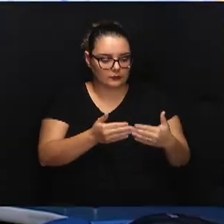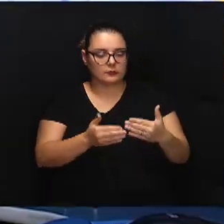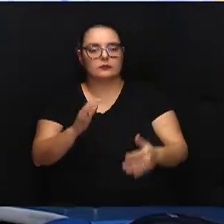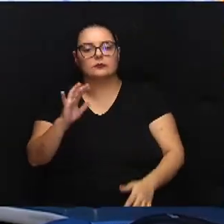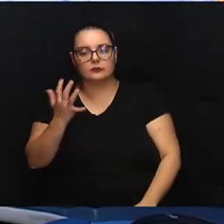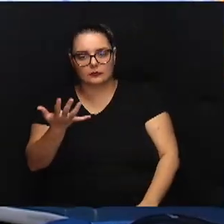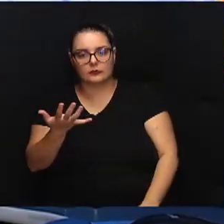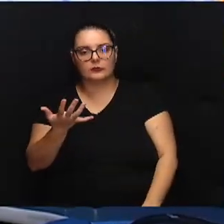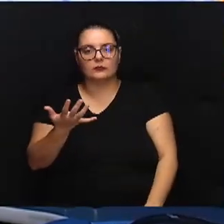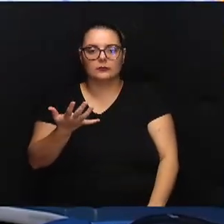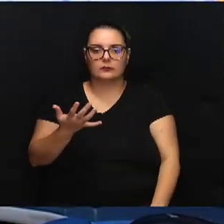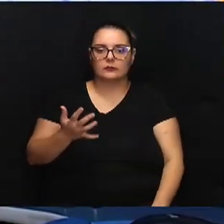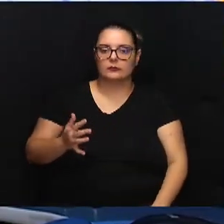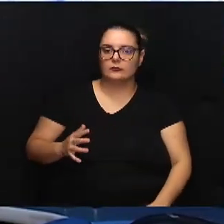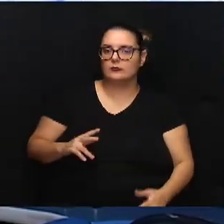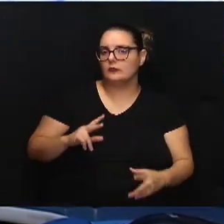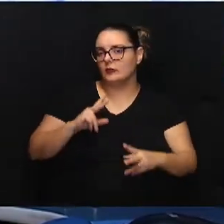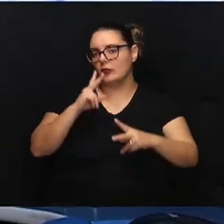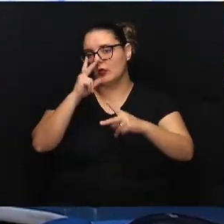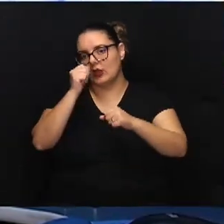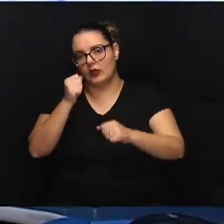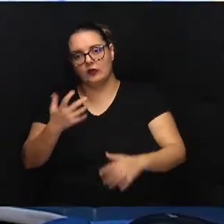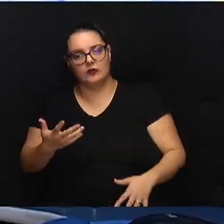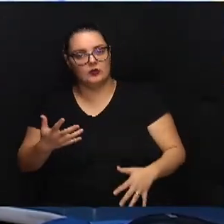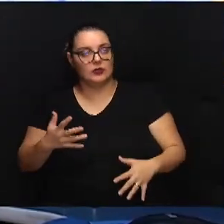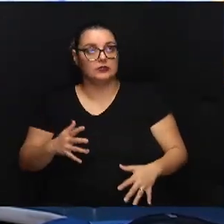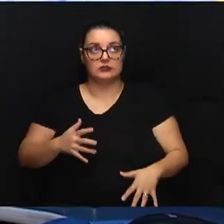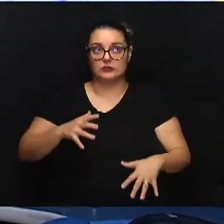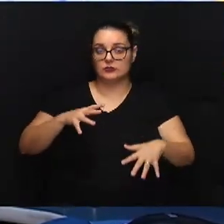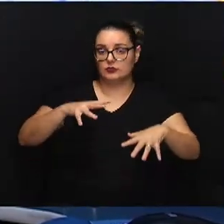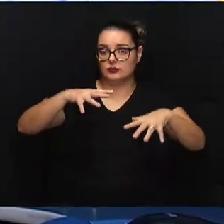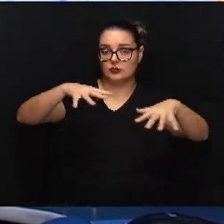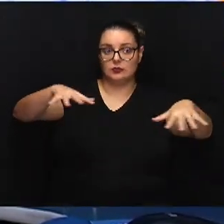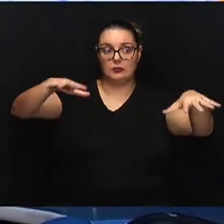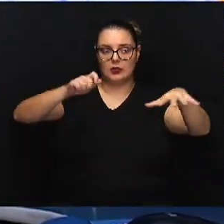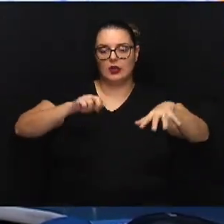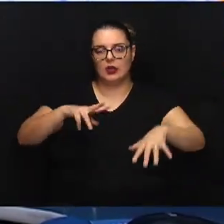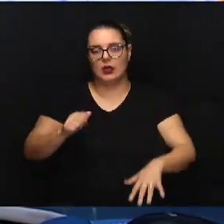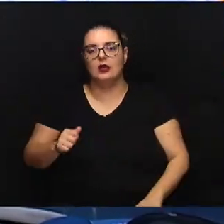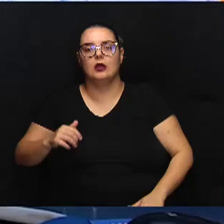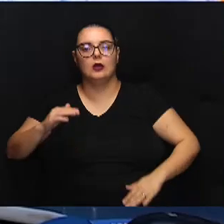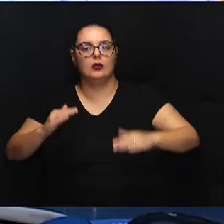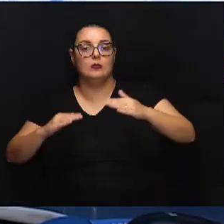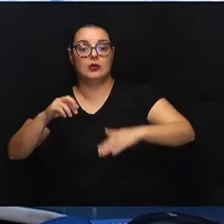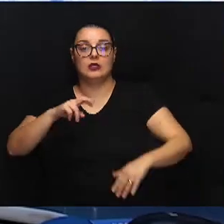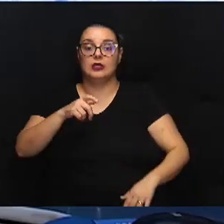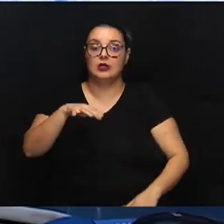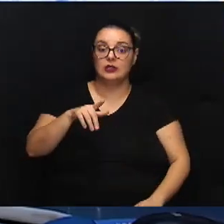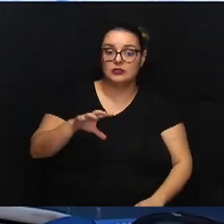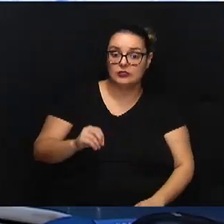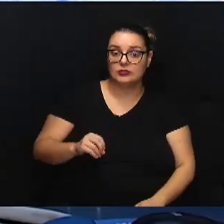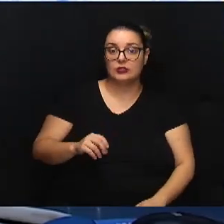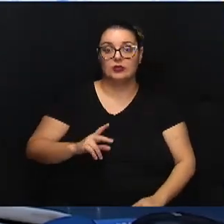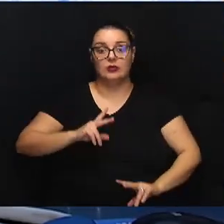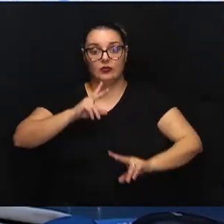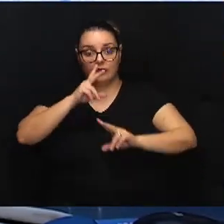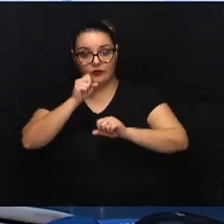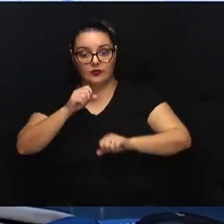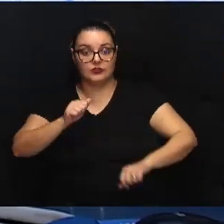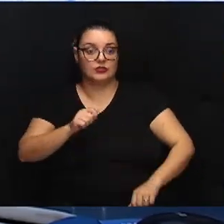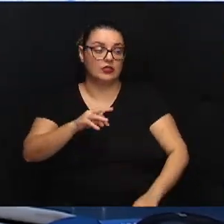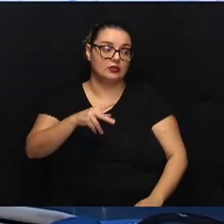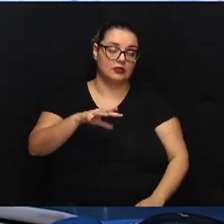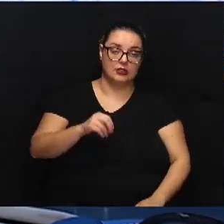ocorrem. Forças que atuam nas parcelas de ar, a parte da termodinâmica, balanço de radiação, forças de atrito e assim por